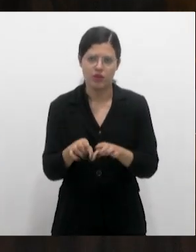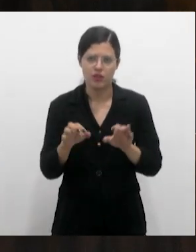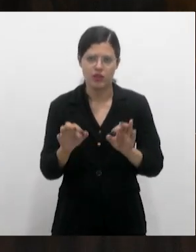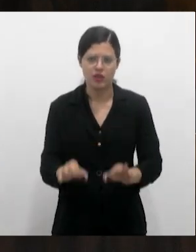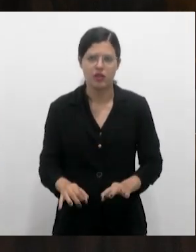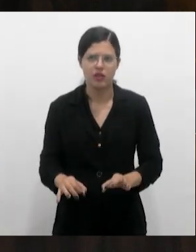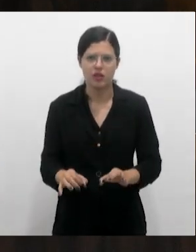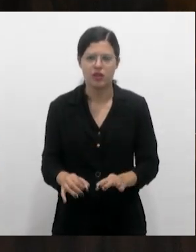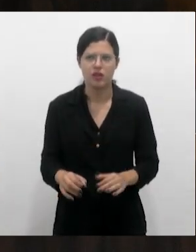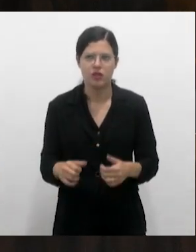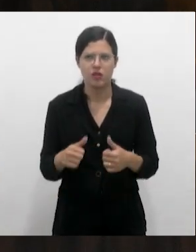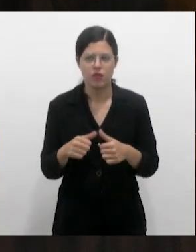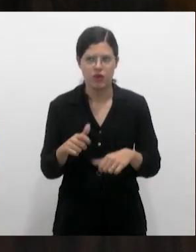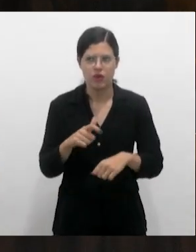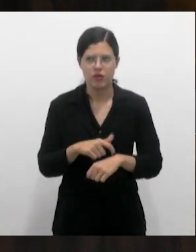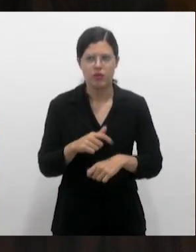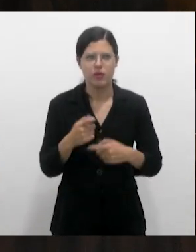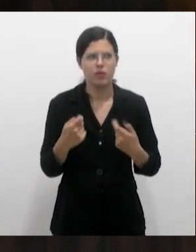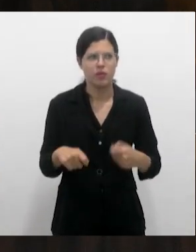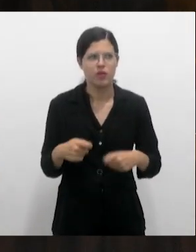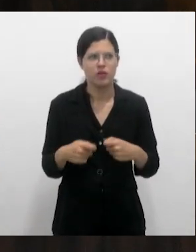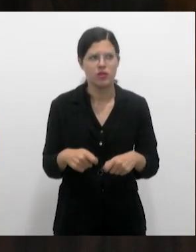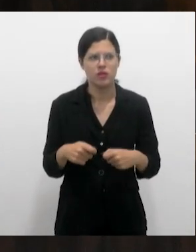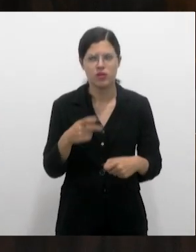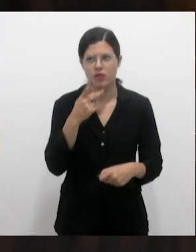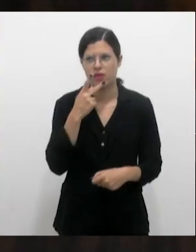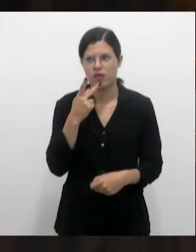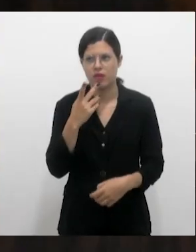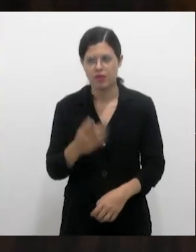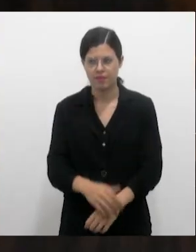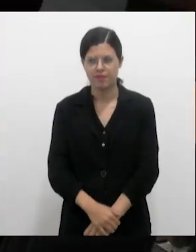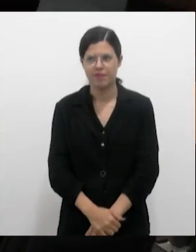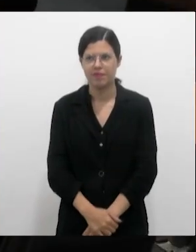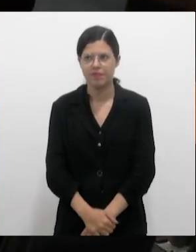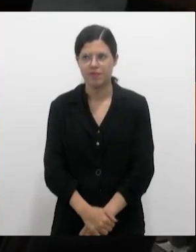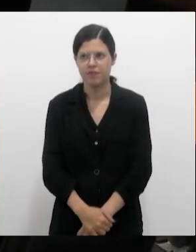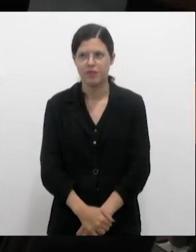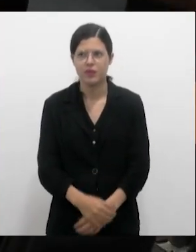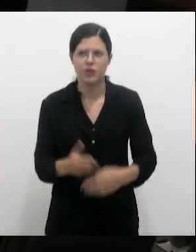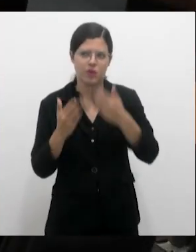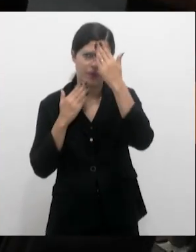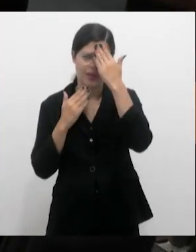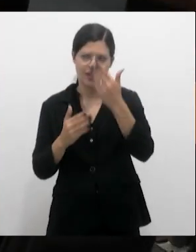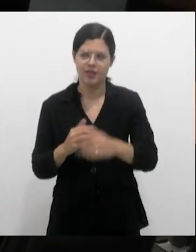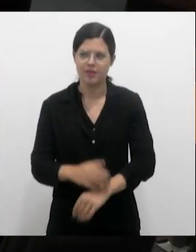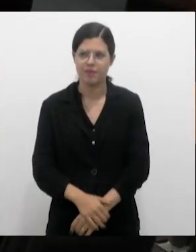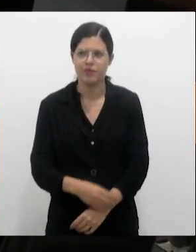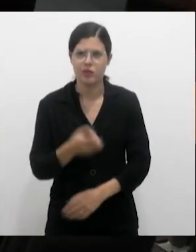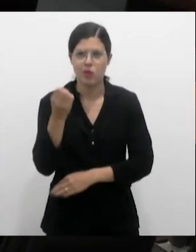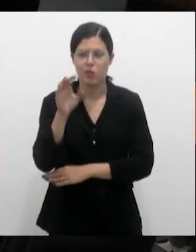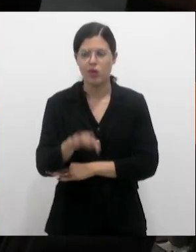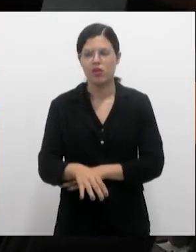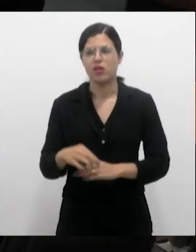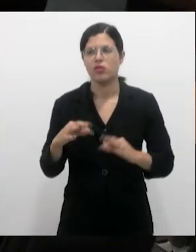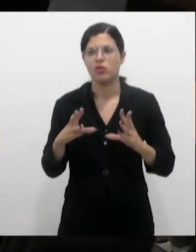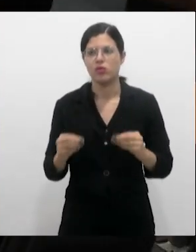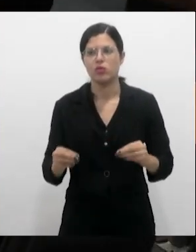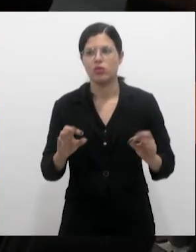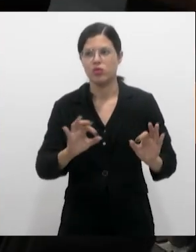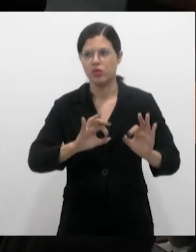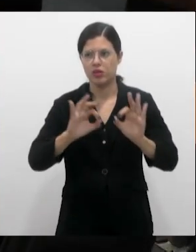ficar aqui quanto tempo for necessário você falar o que tiver que falar. Muito obrigada, cavalheirismo. Muito obrigada. Boa tarde a todos que nos